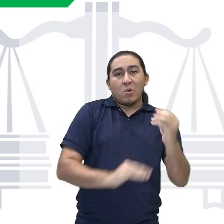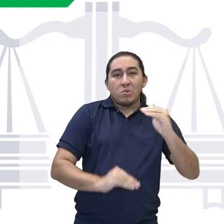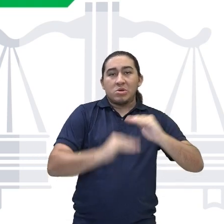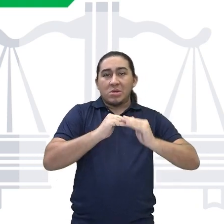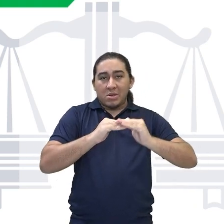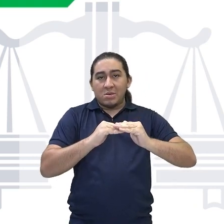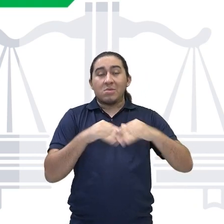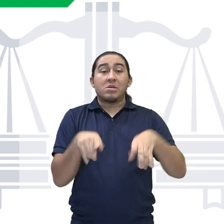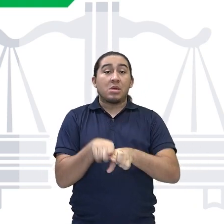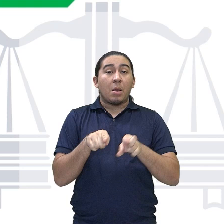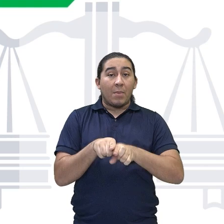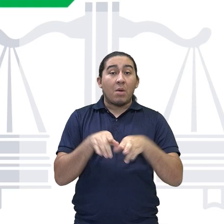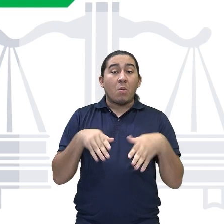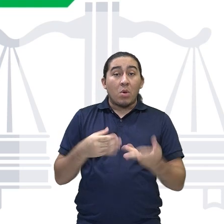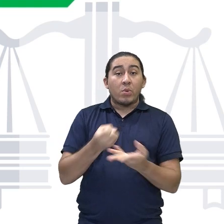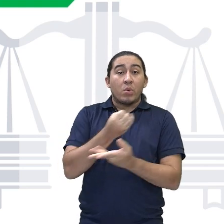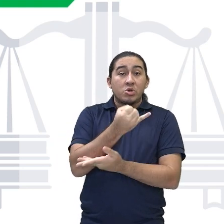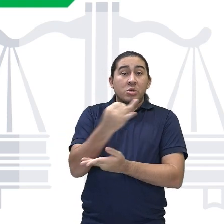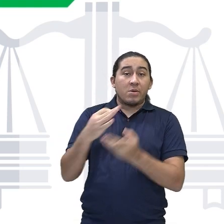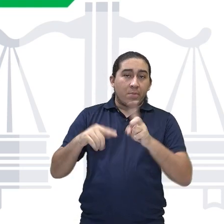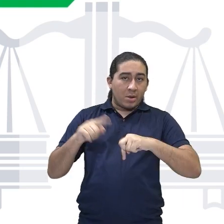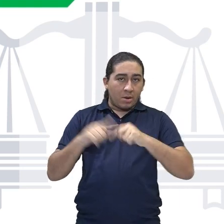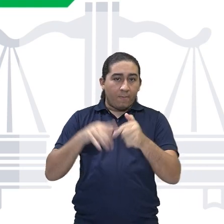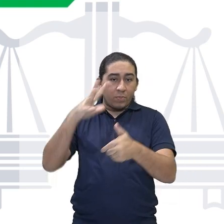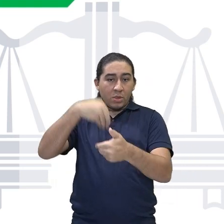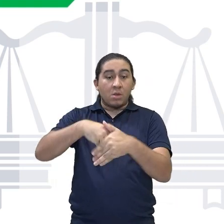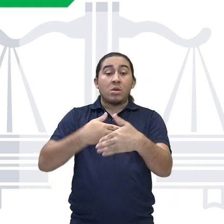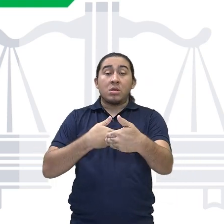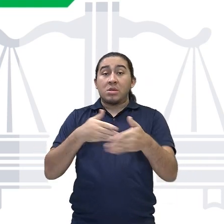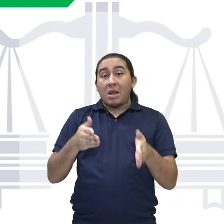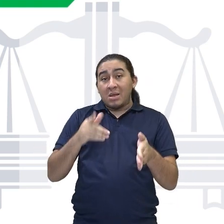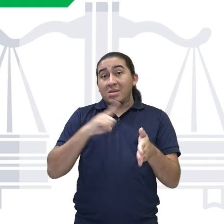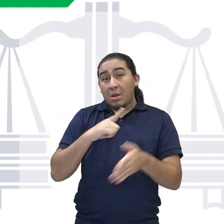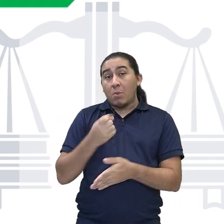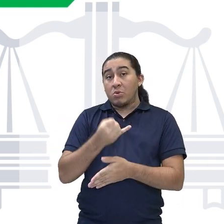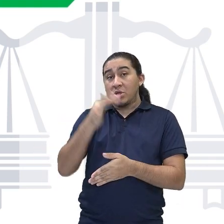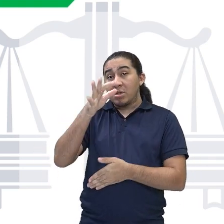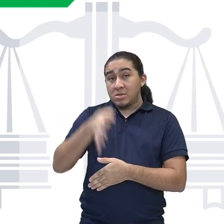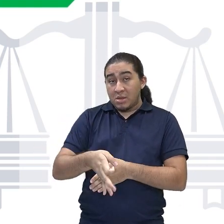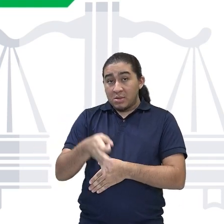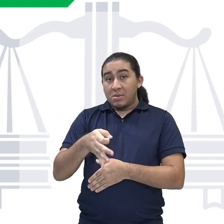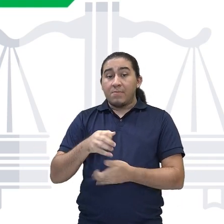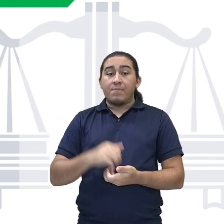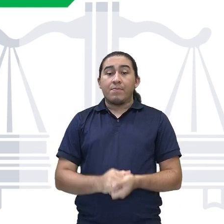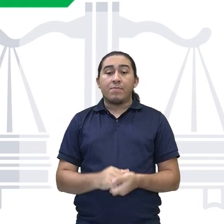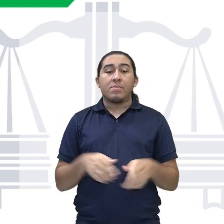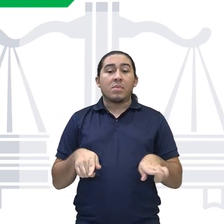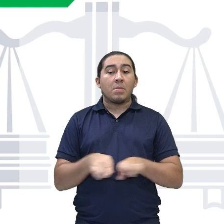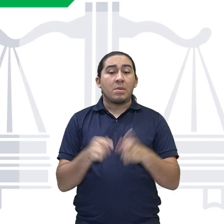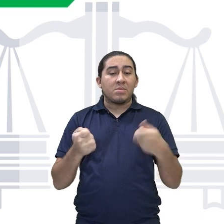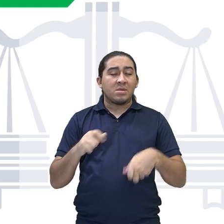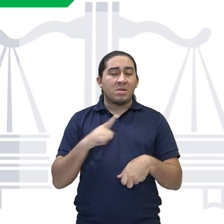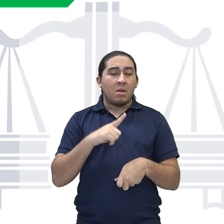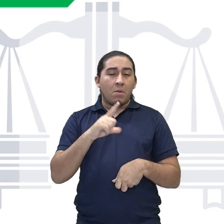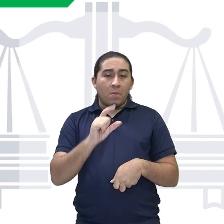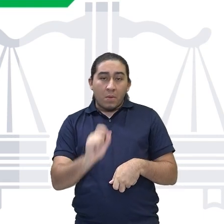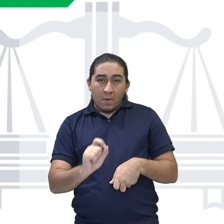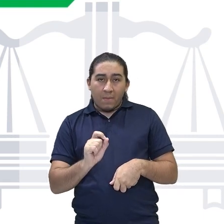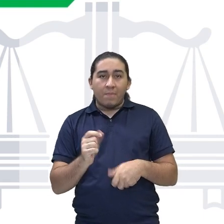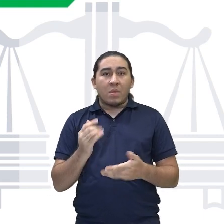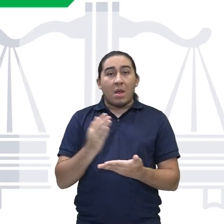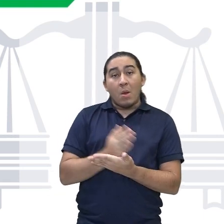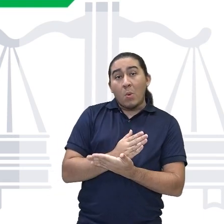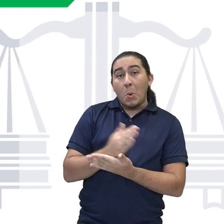kit sala de aula que a gente pode dispor. E não só isso, né? A gente tem também que fazer o remanejo de